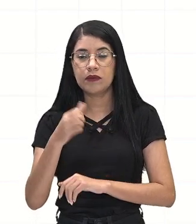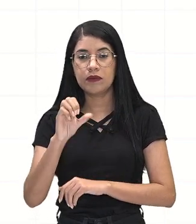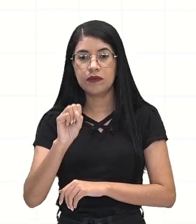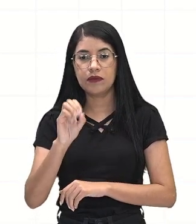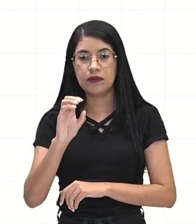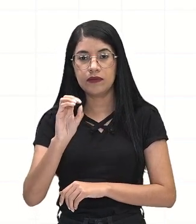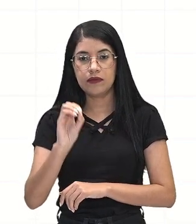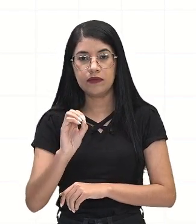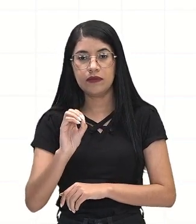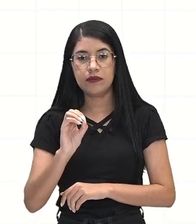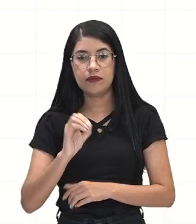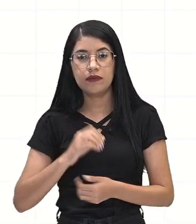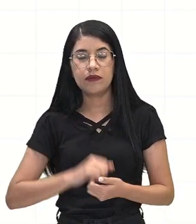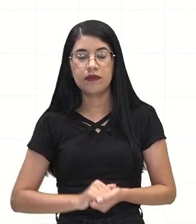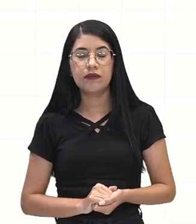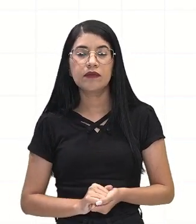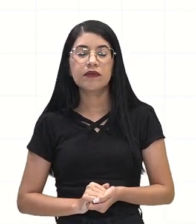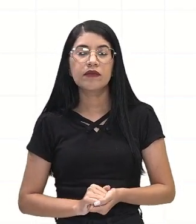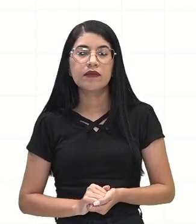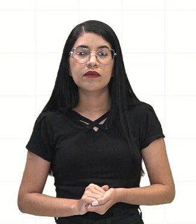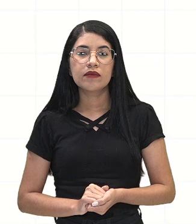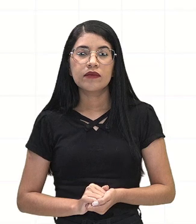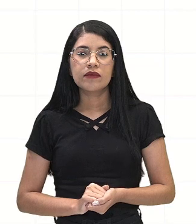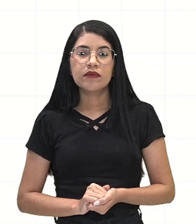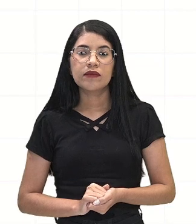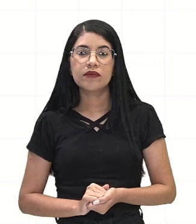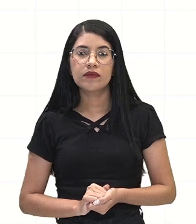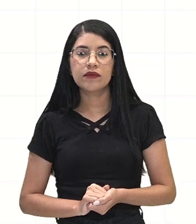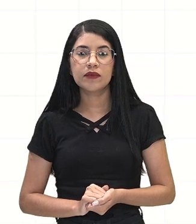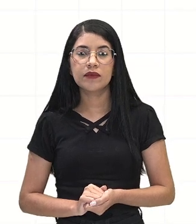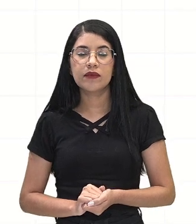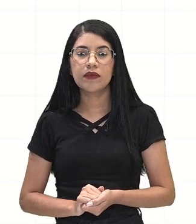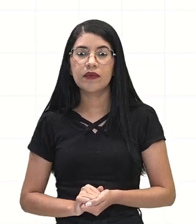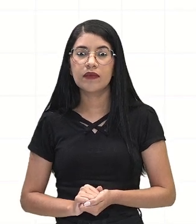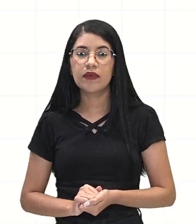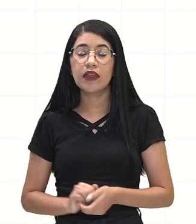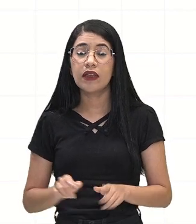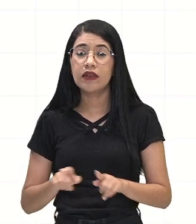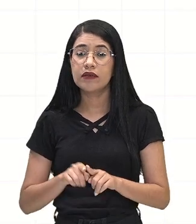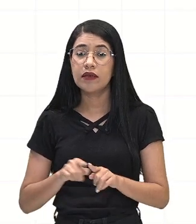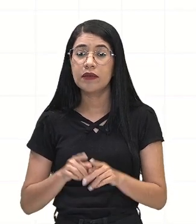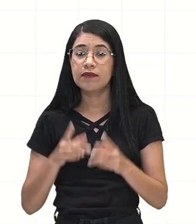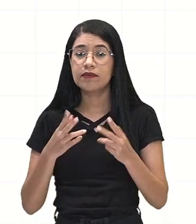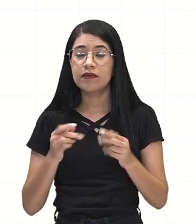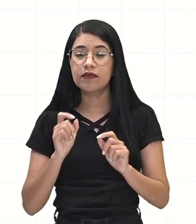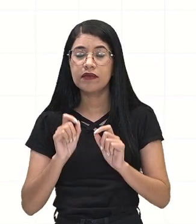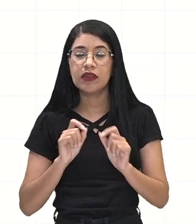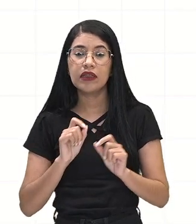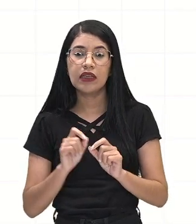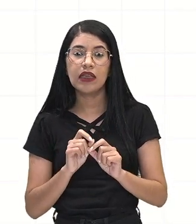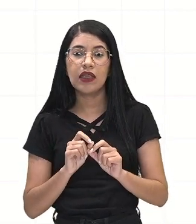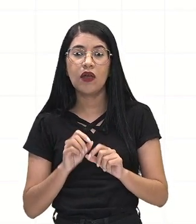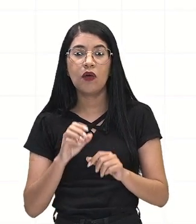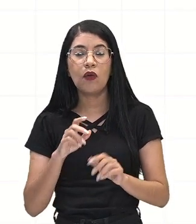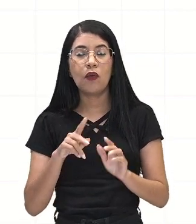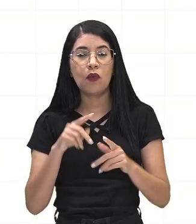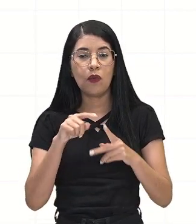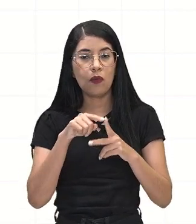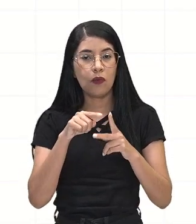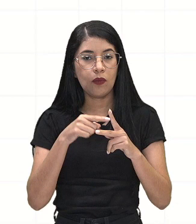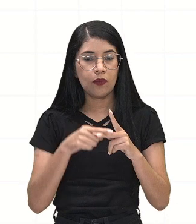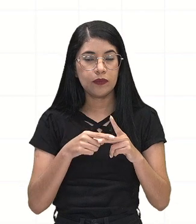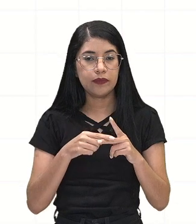180 graus. Beleza? Da mesma maneira, da mesma forma, eu posso afirmar aqui, ó, que o ângulo C